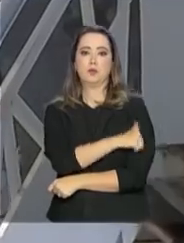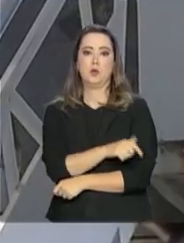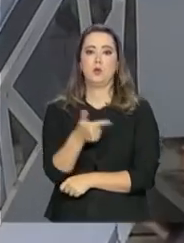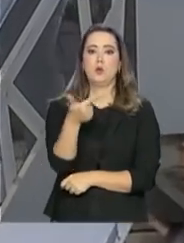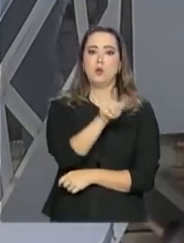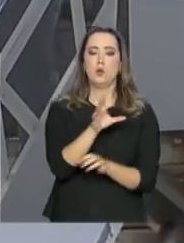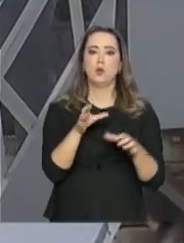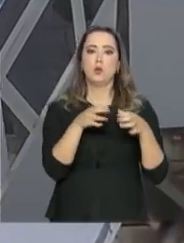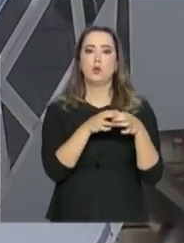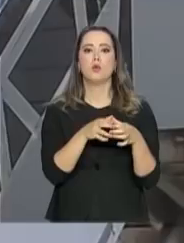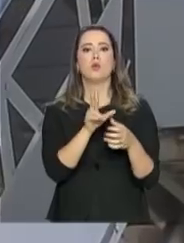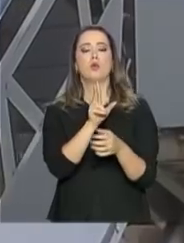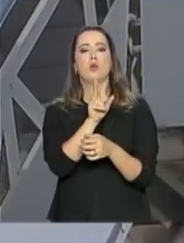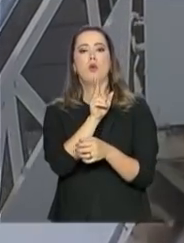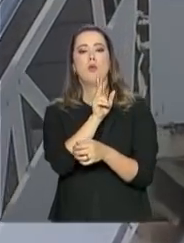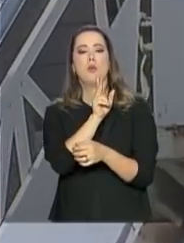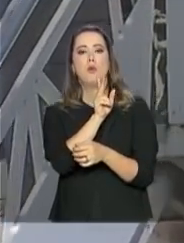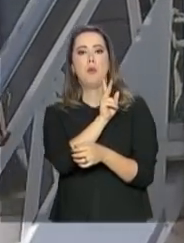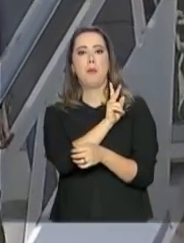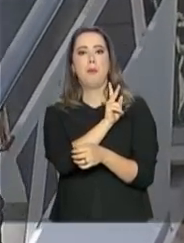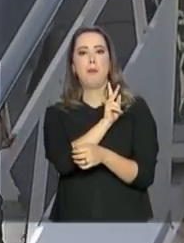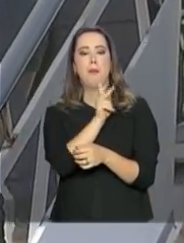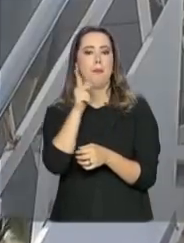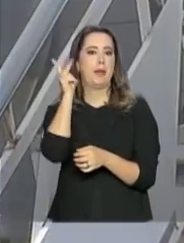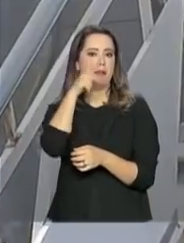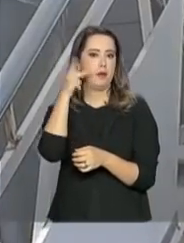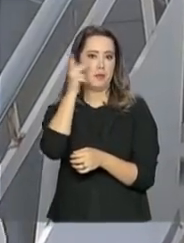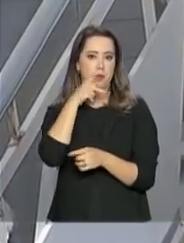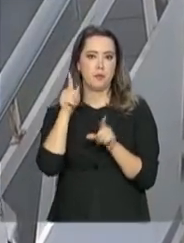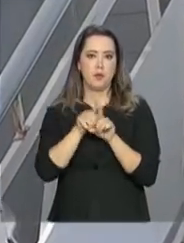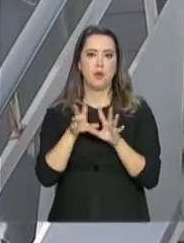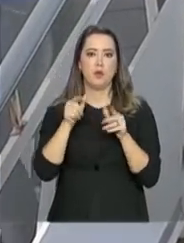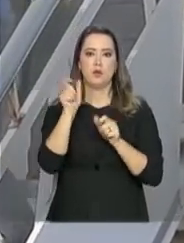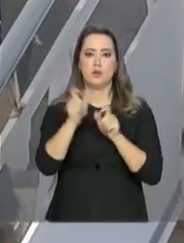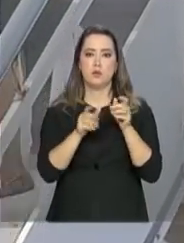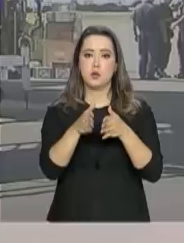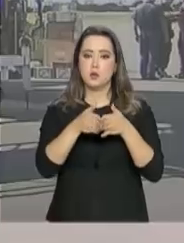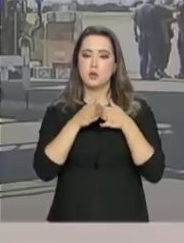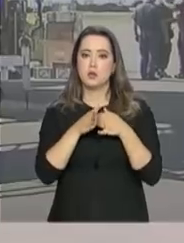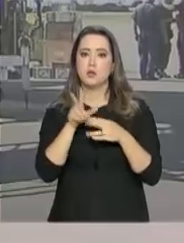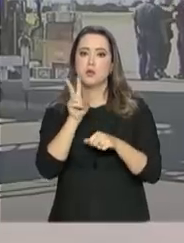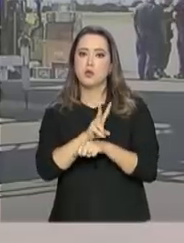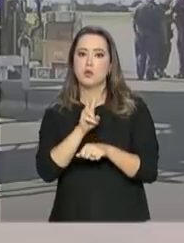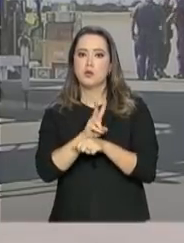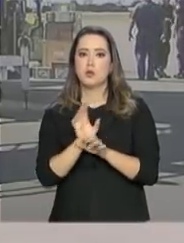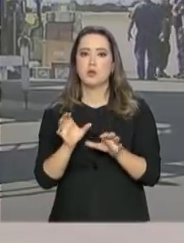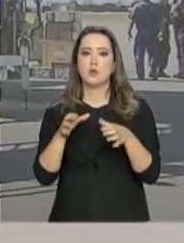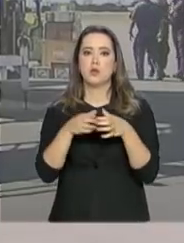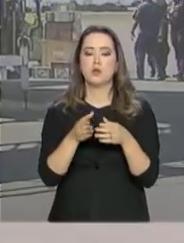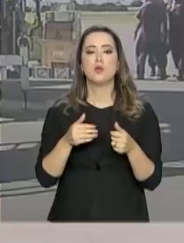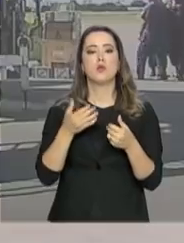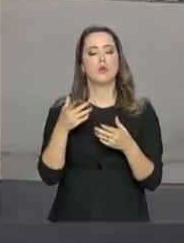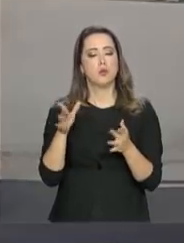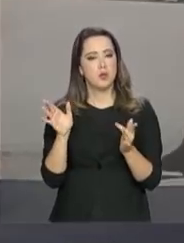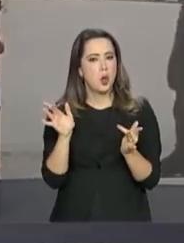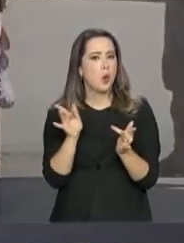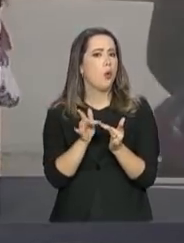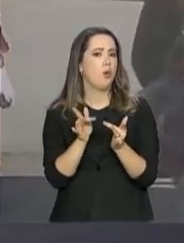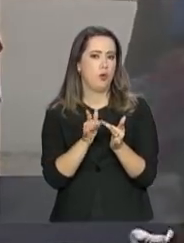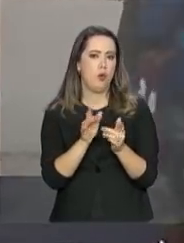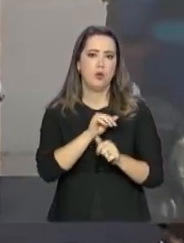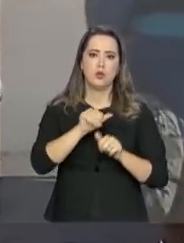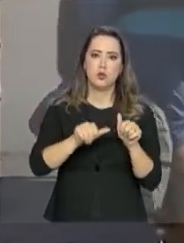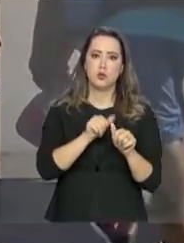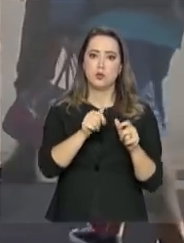vai seguir para a paraíba todos os solicitantes de refúgio emigrantes que aceitam participar da transferência passam